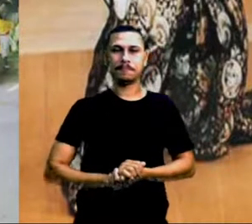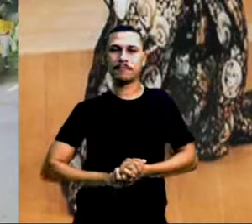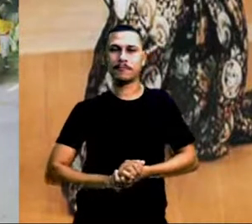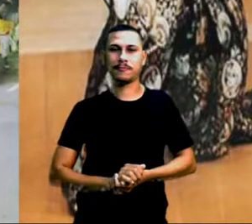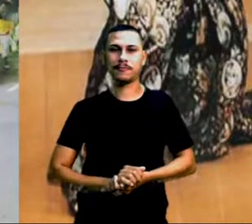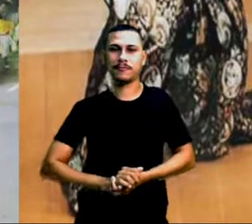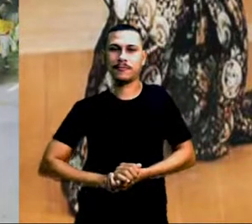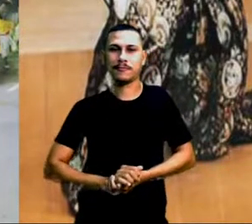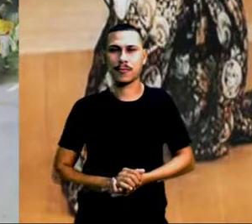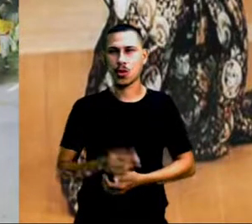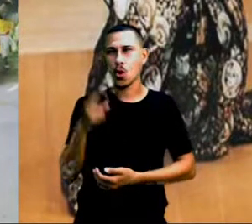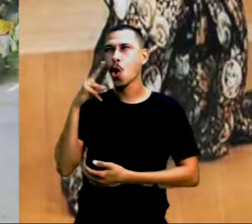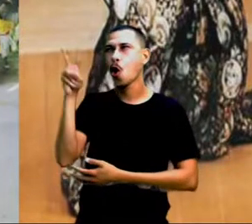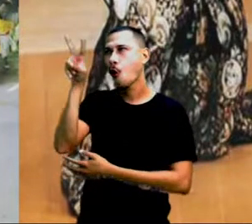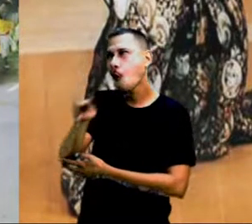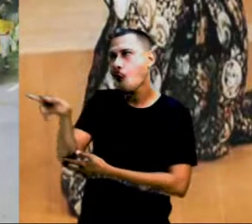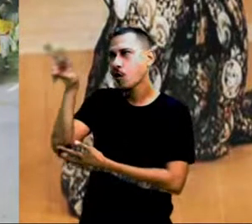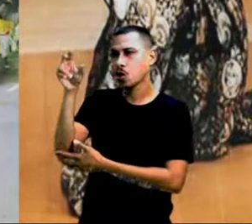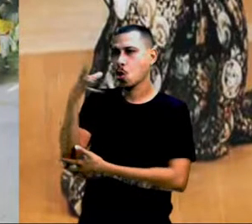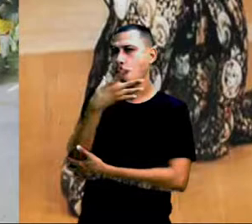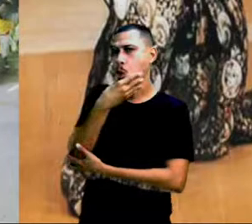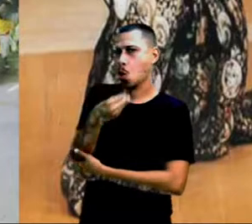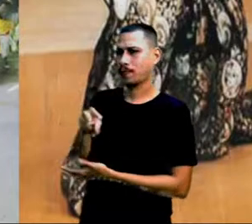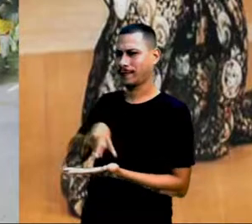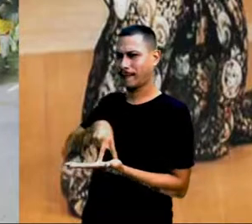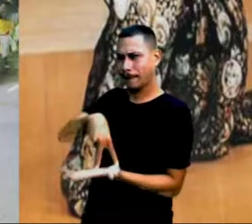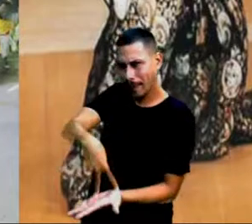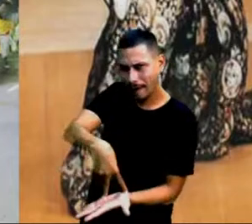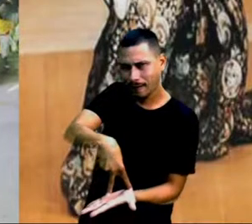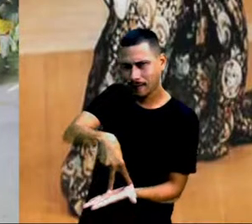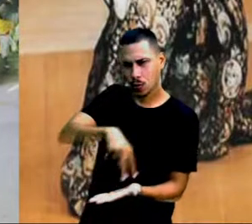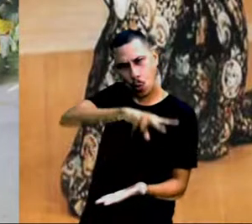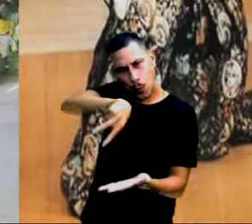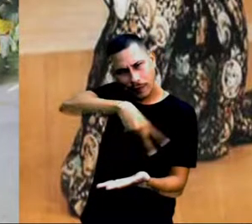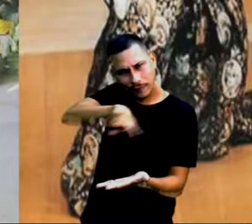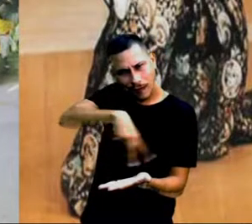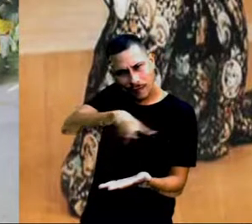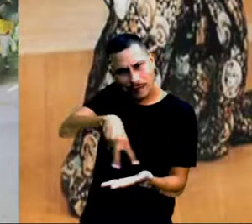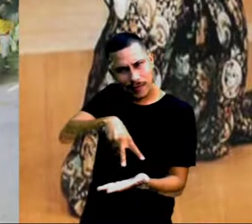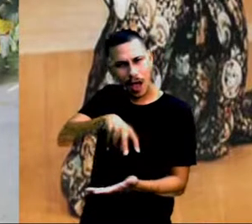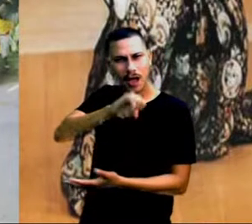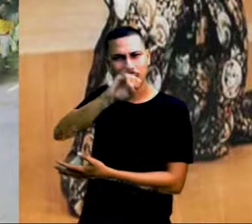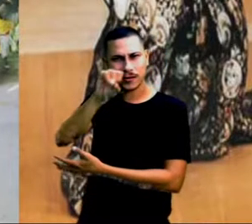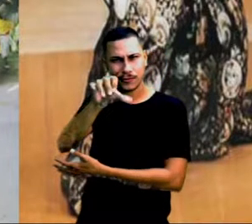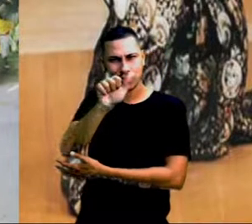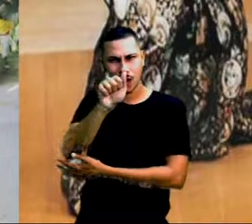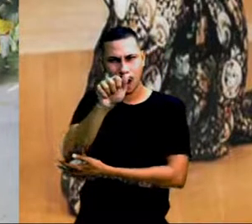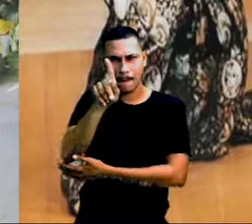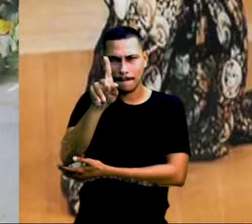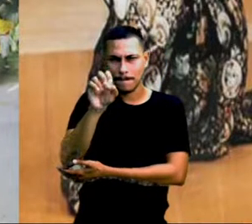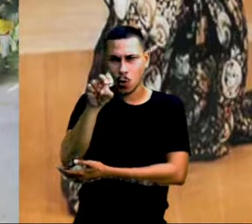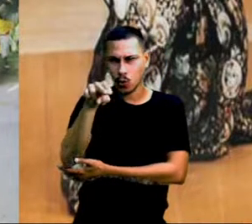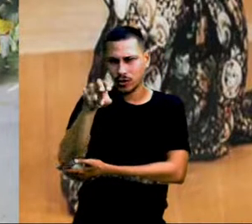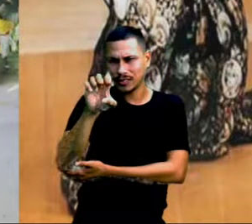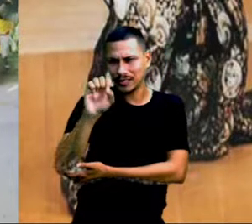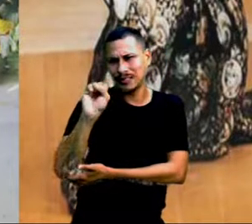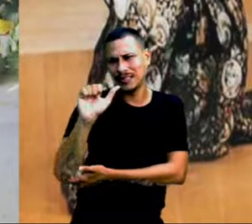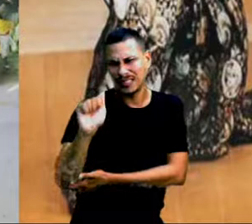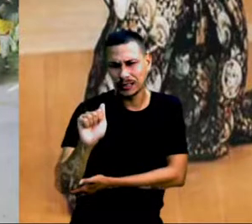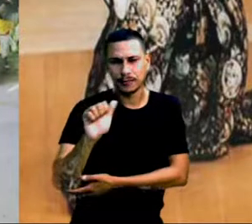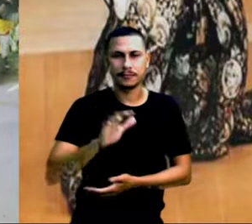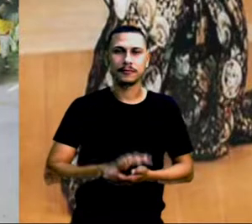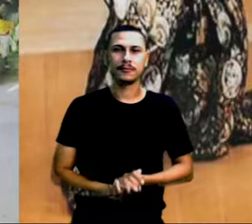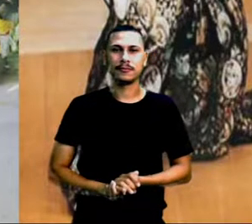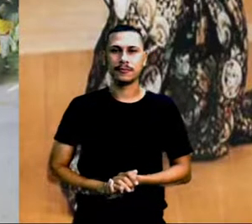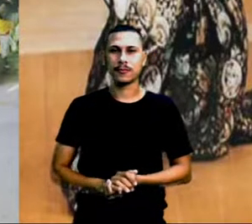Aqui, esse rapaz aqui em pé é uma dança japonesa, e também é um tipo de teatro, que é o kabuki.